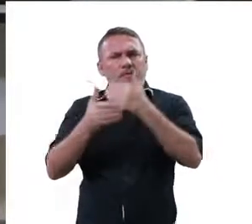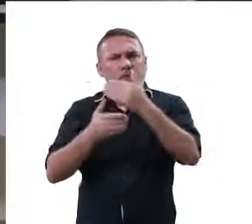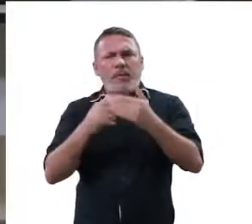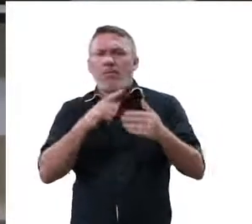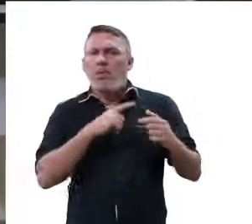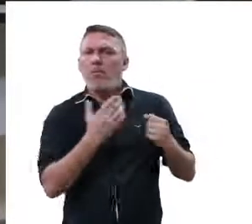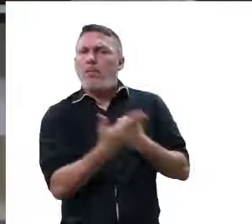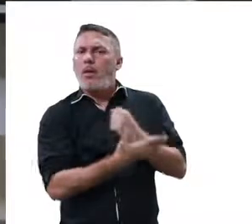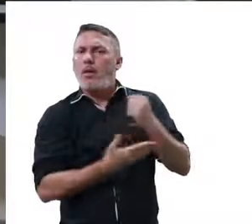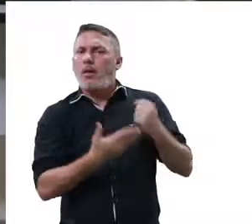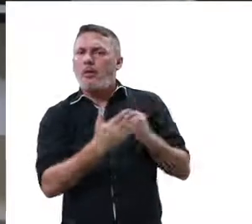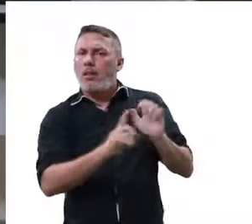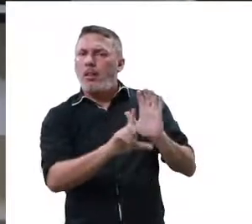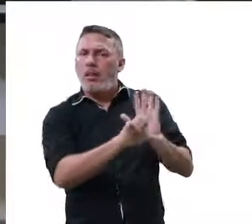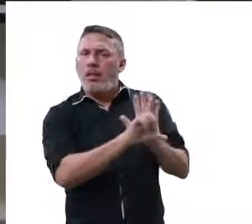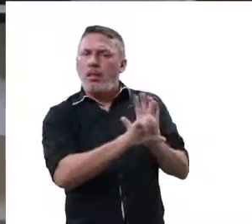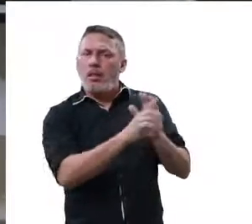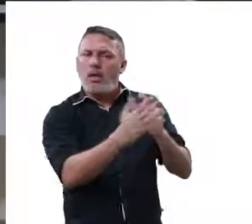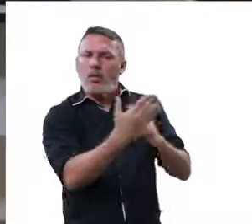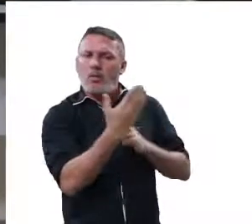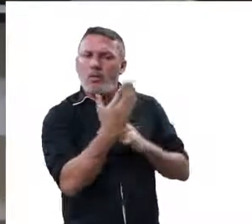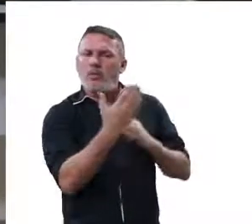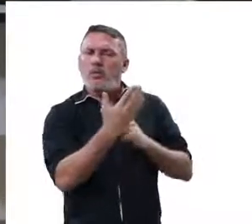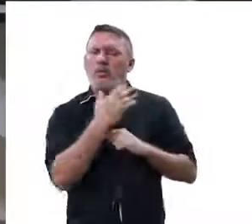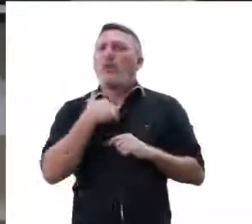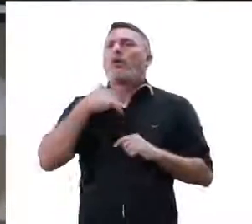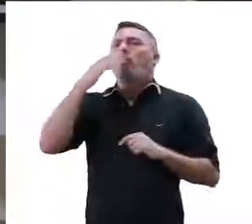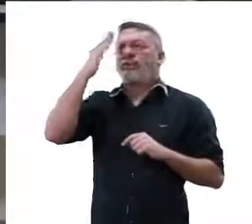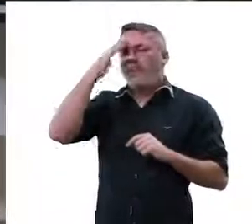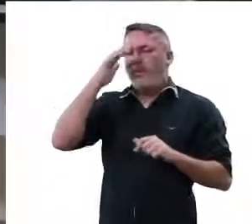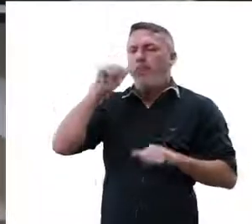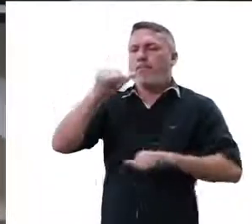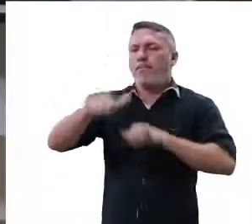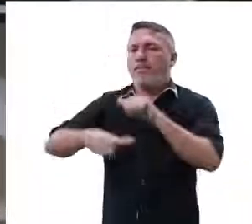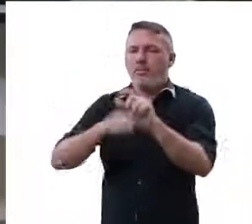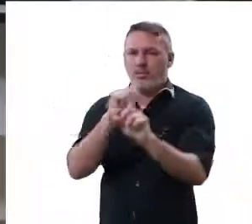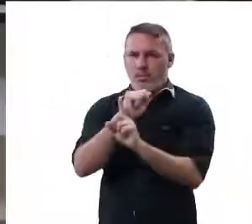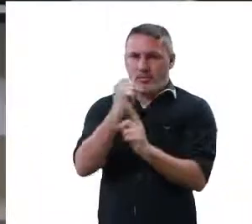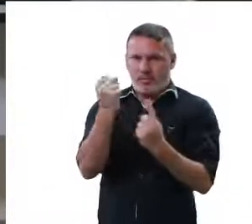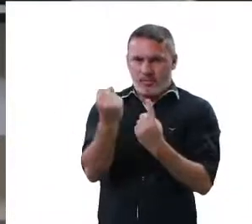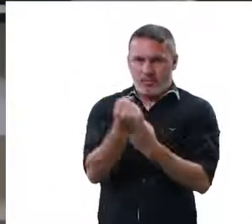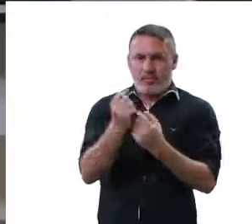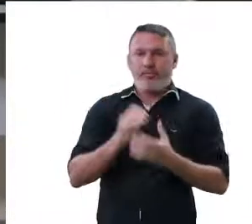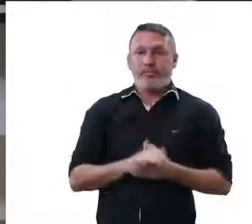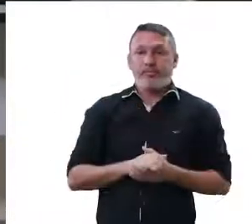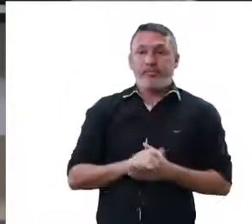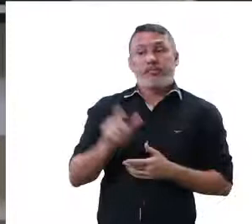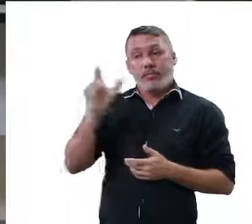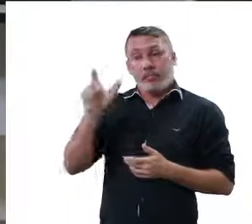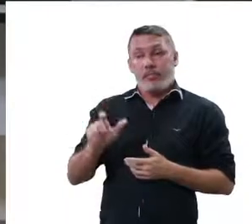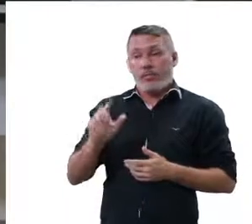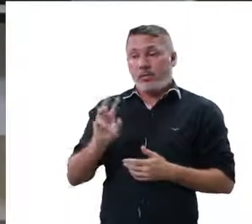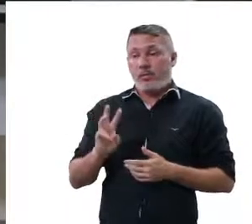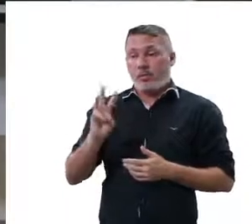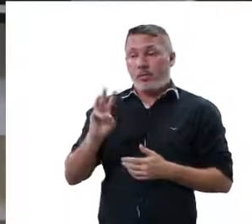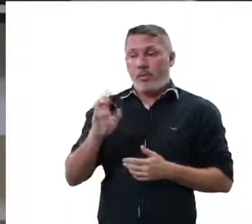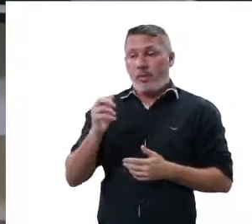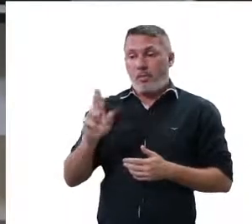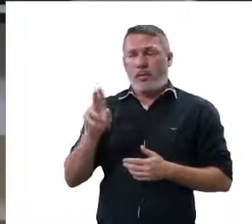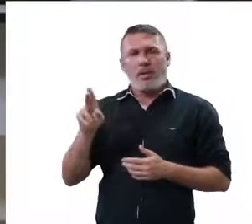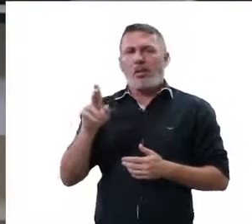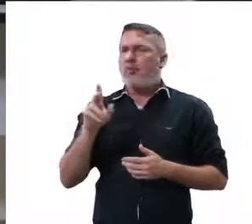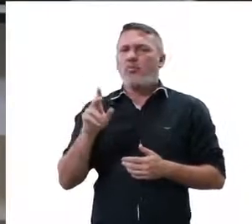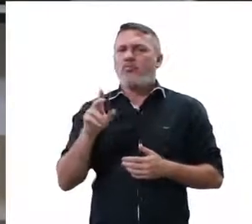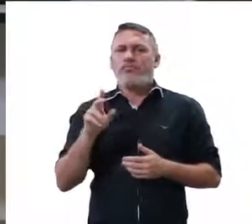análises baseadas em leis, né, que ajudam a explicar as transformações sociais. O Weber, pelo contrário, ele não